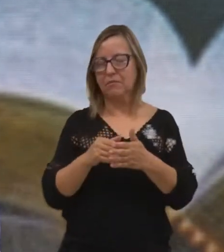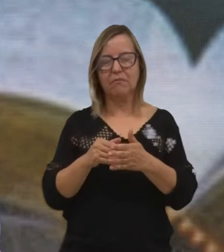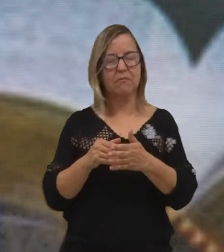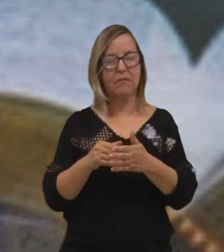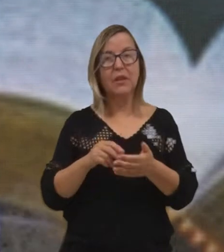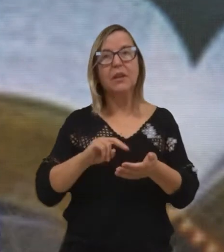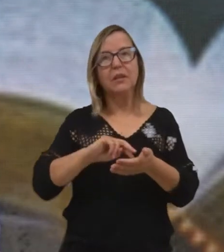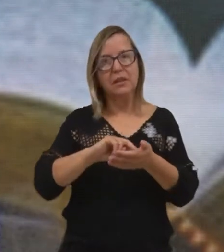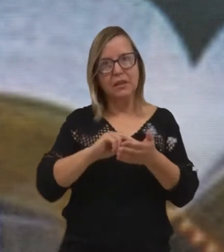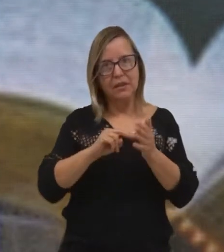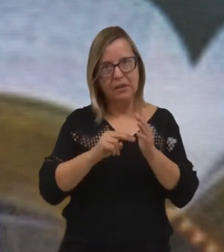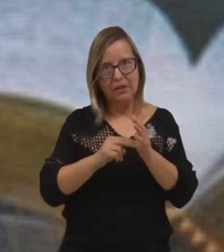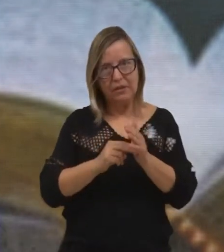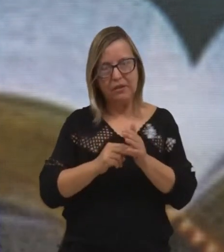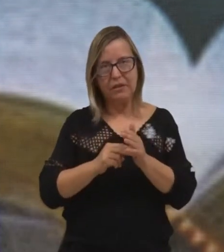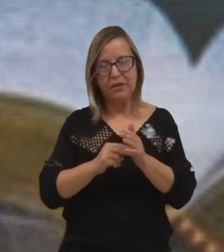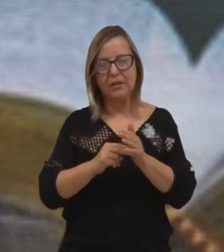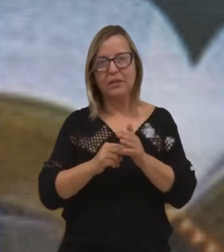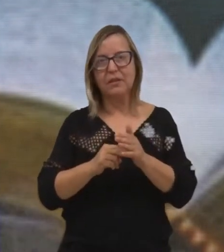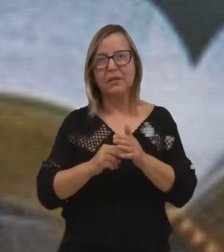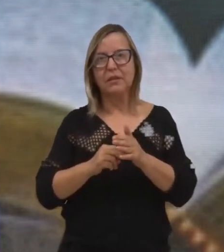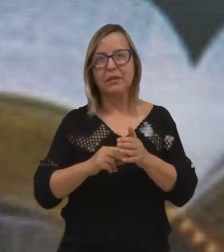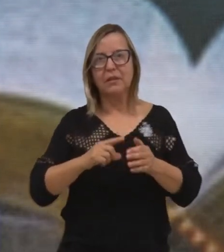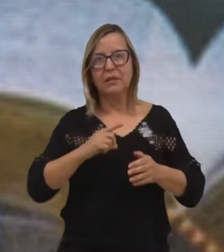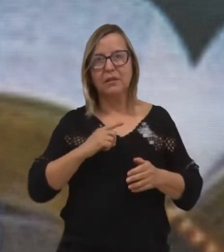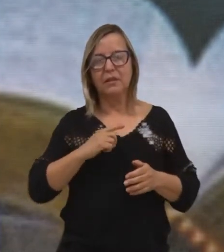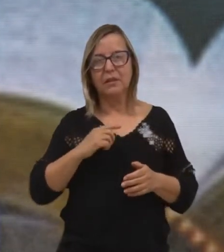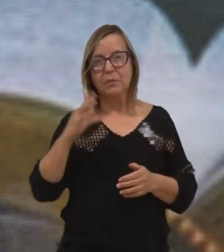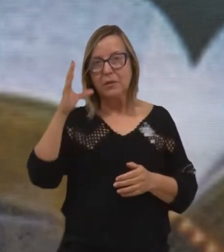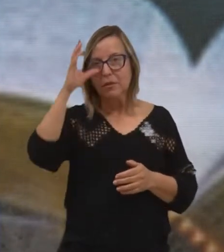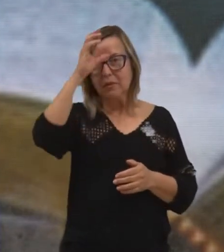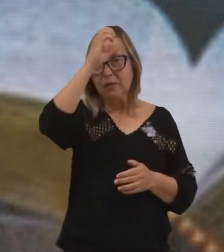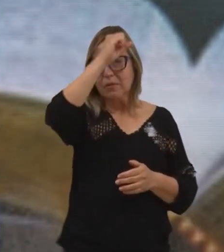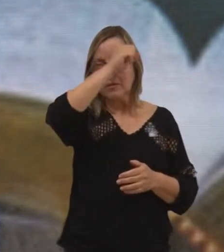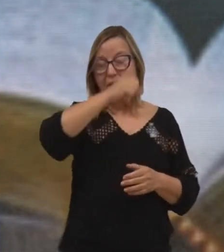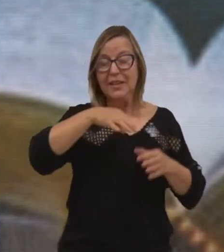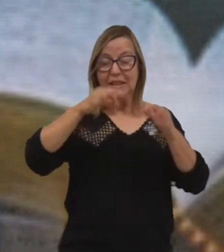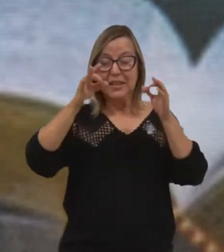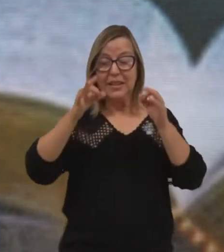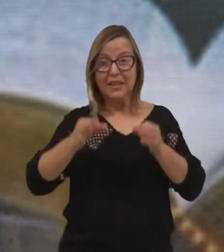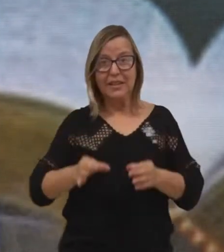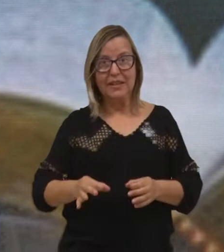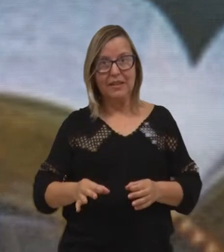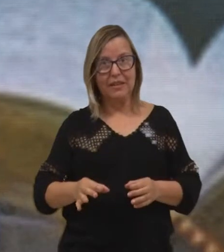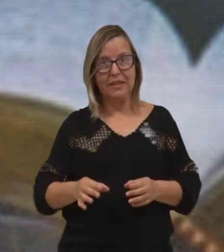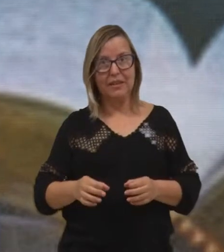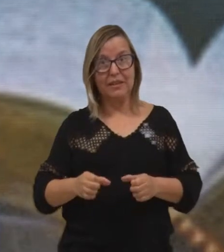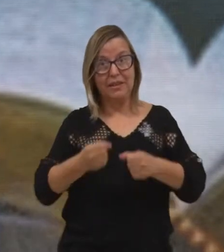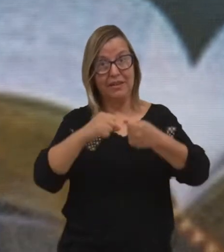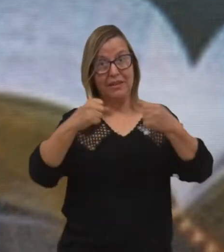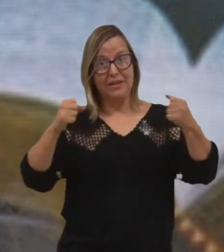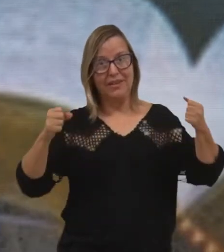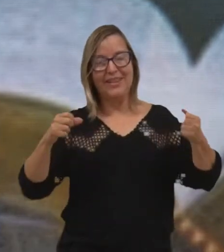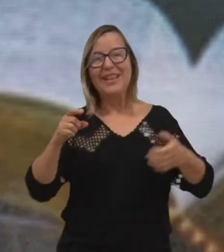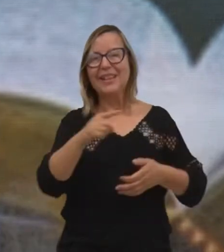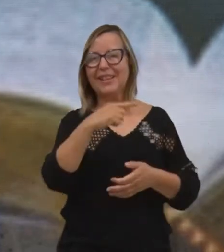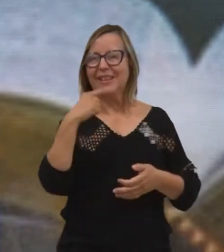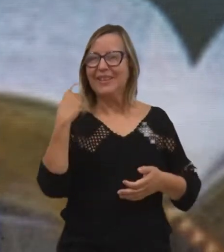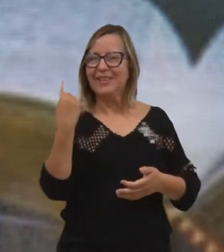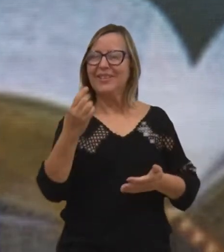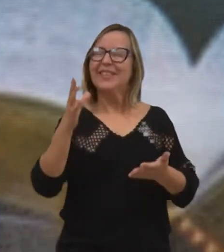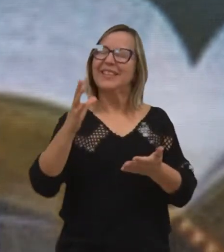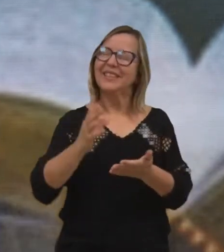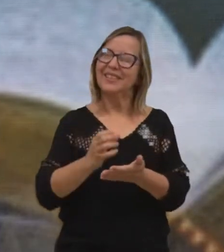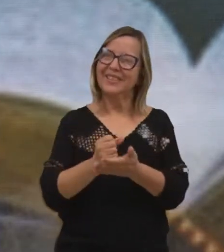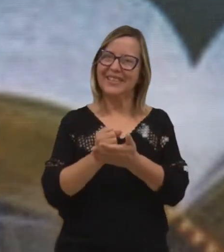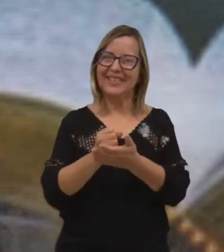Significa que há uma compreensão, uma convicção tão grande da nossa salvação,